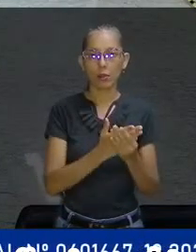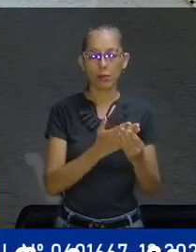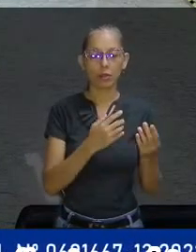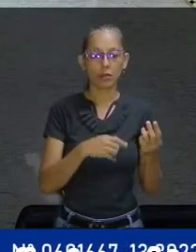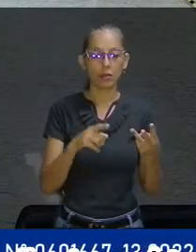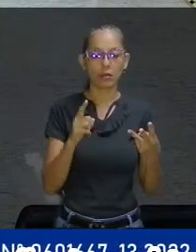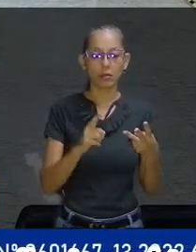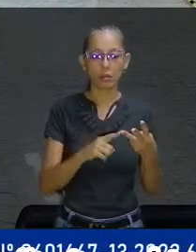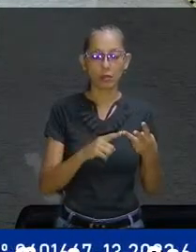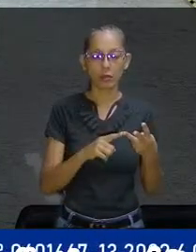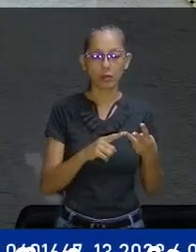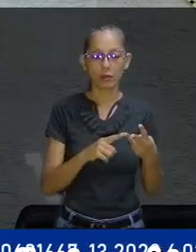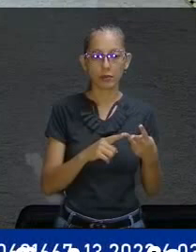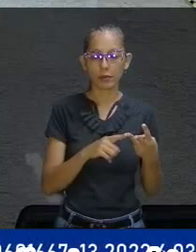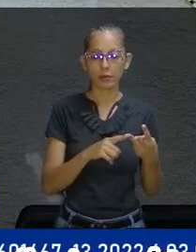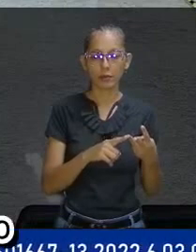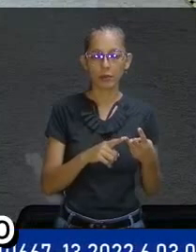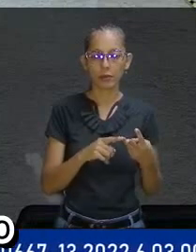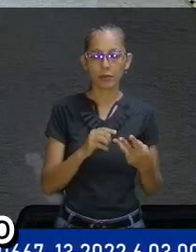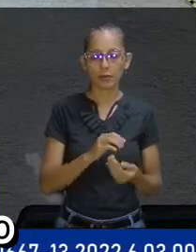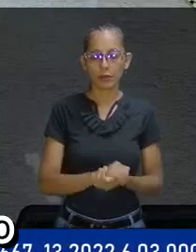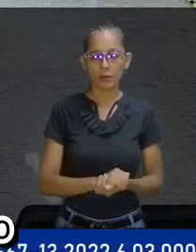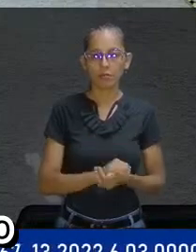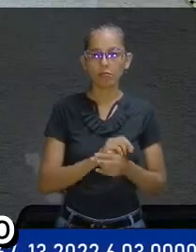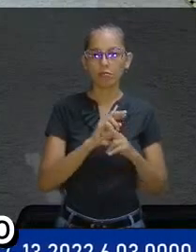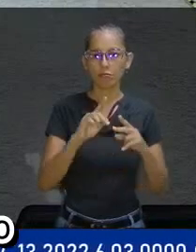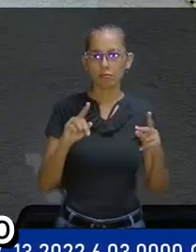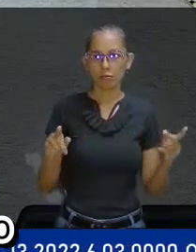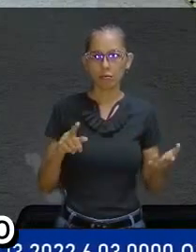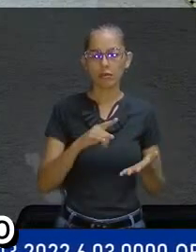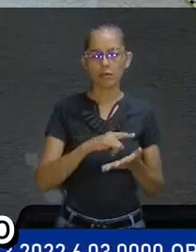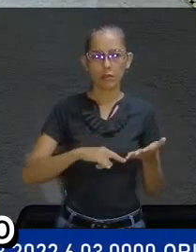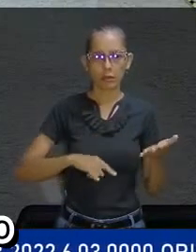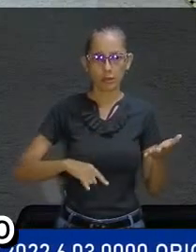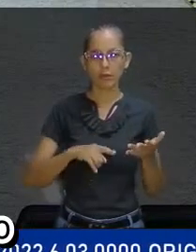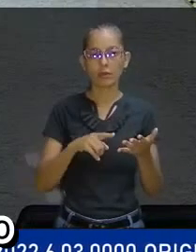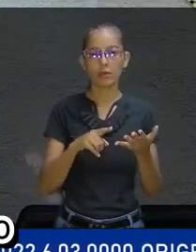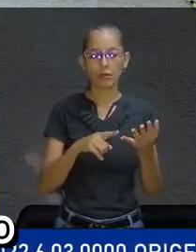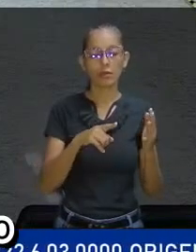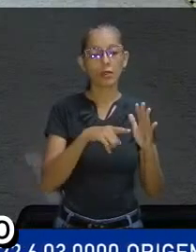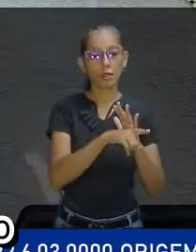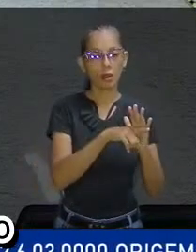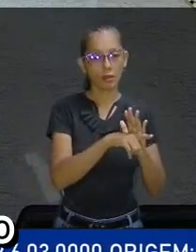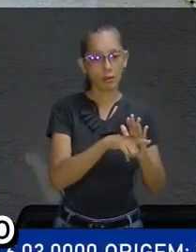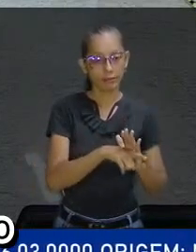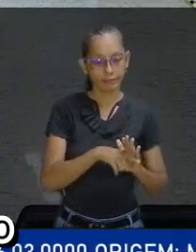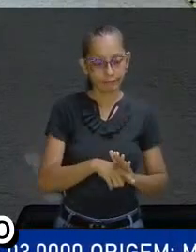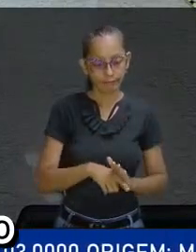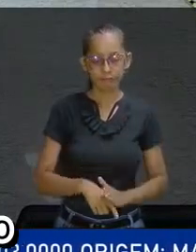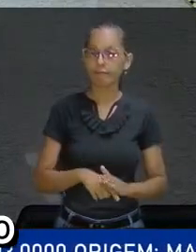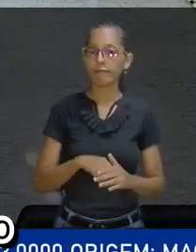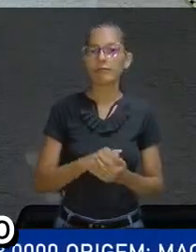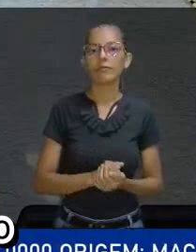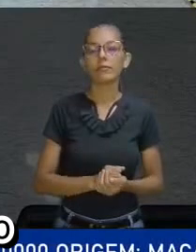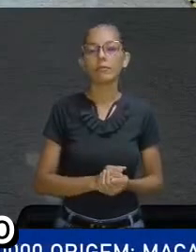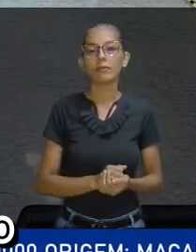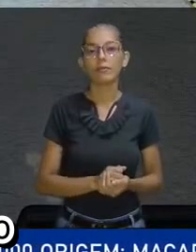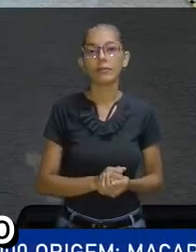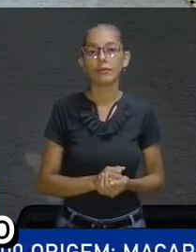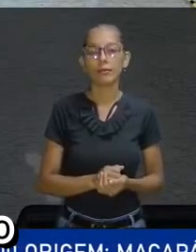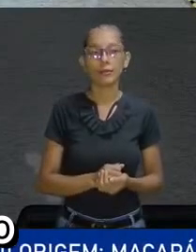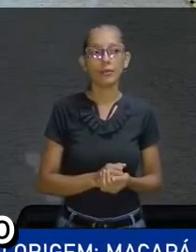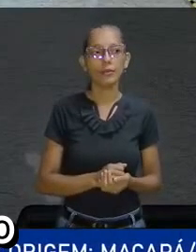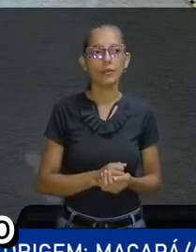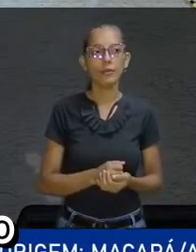quebra do sigilo dos dados telemáticos, a realização de perícia por perito federal e a elaboração do lado